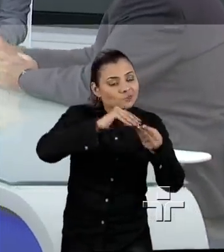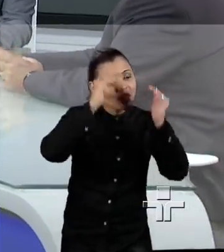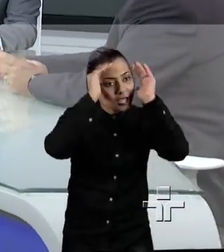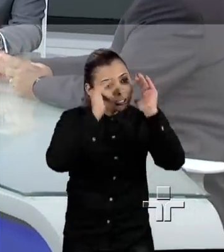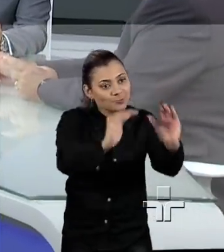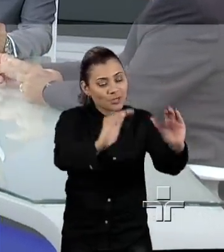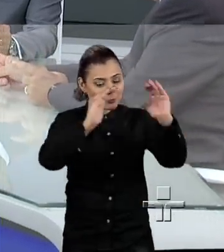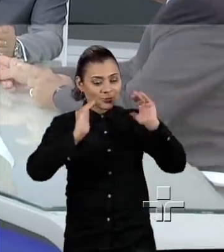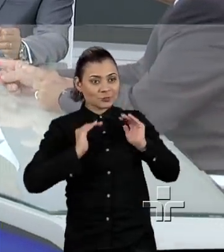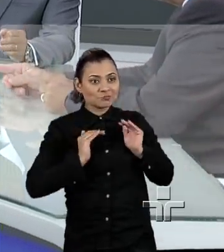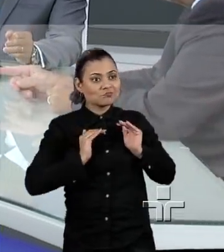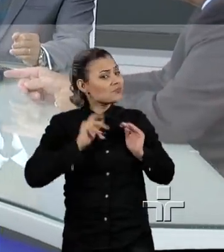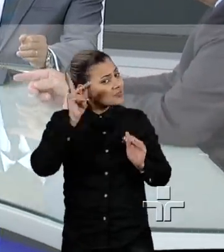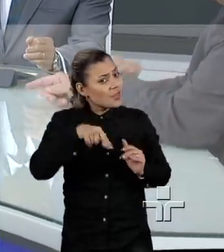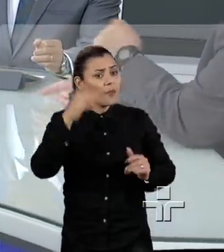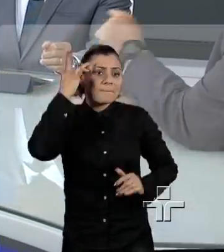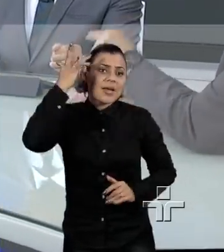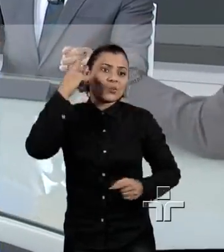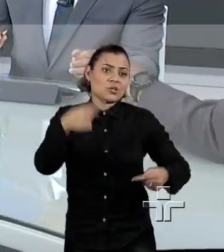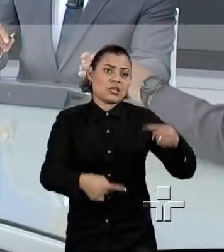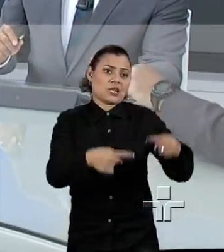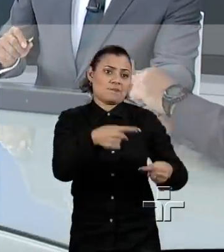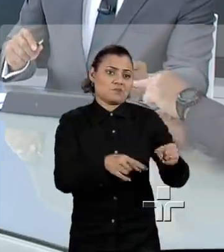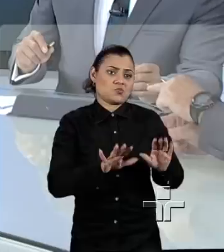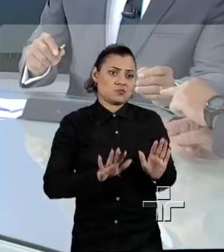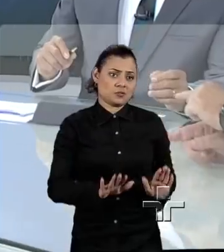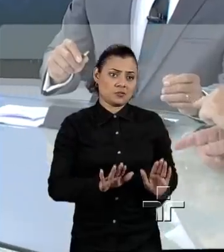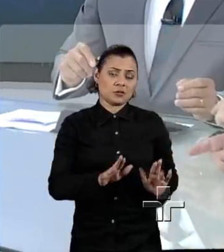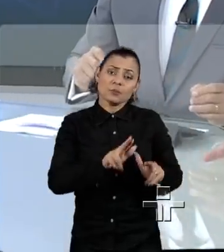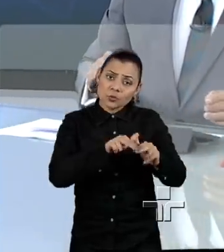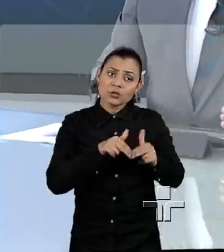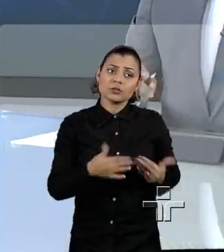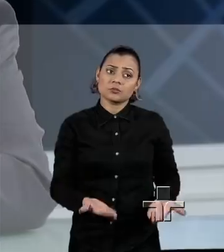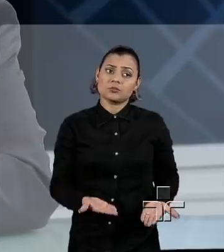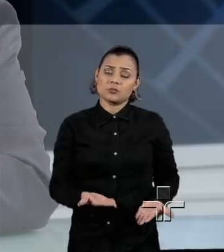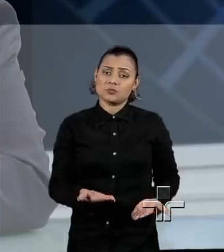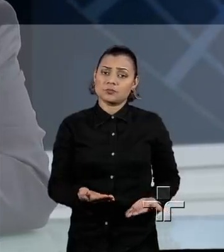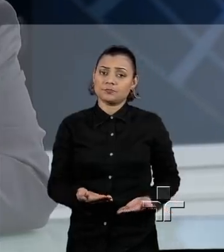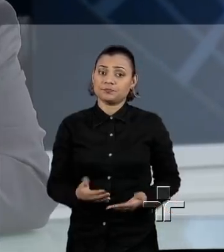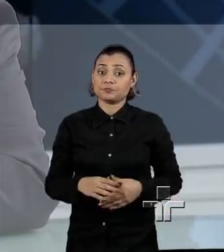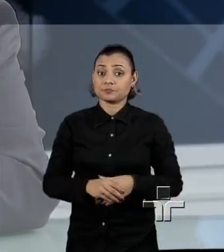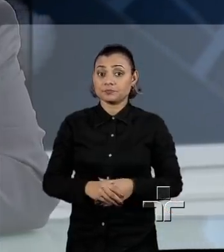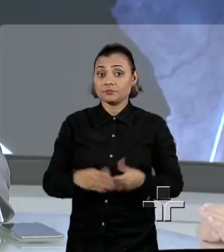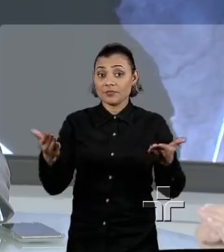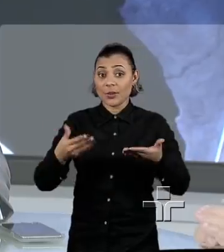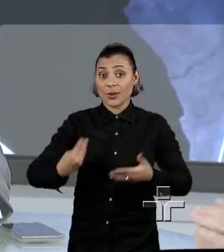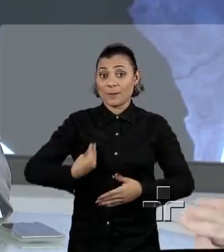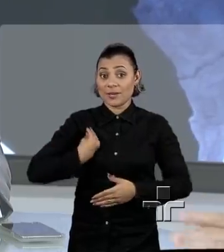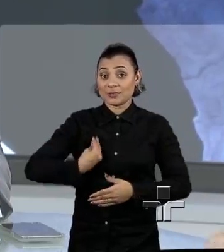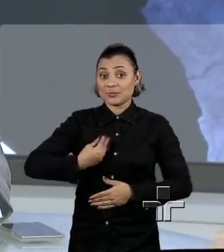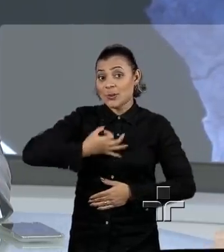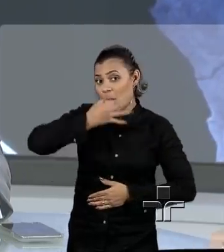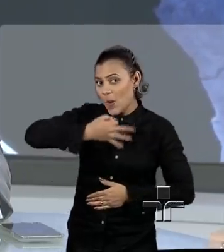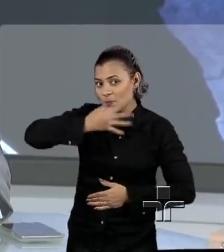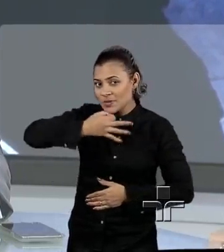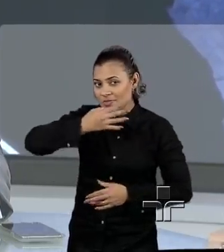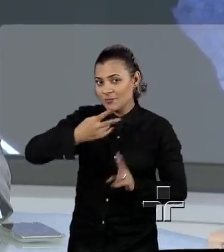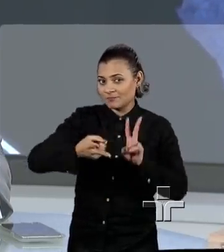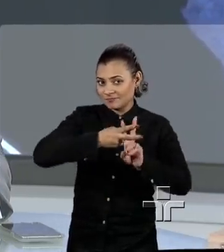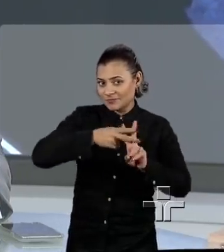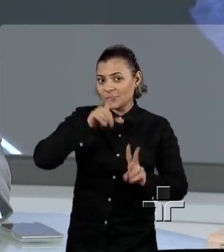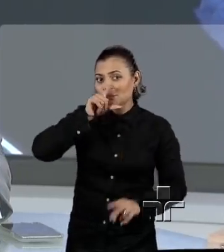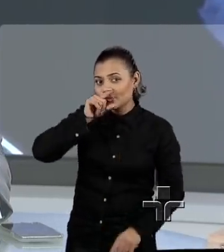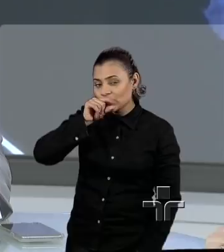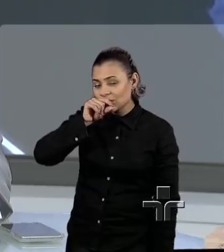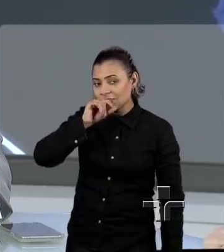tem de valor não concordar, ou não. Pode não concordar, mas você não pode entende... impedir que ele diga. Exatamente. Vamos registrar aqui a participação dos nossos telespectadores aqui pelo Twitter,